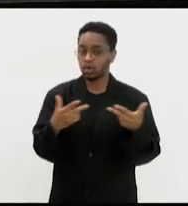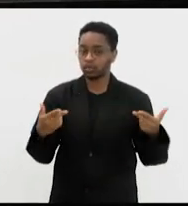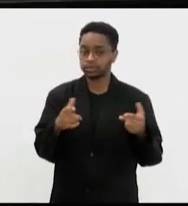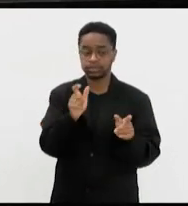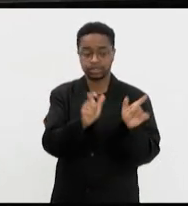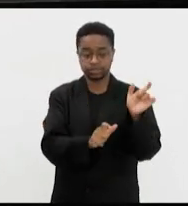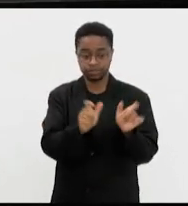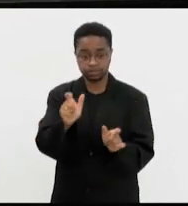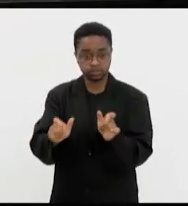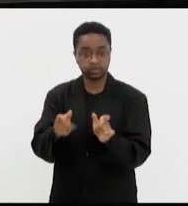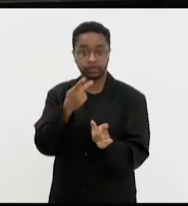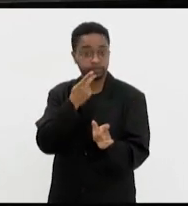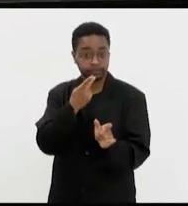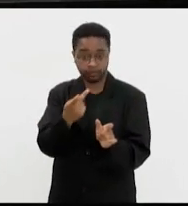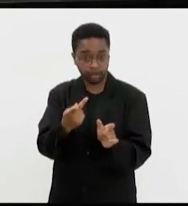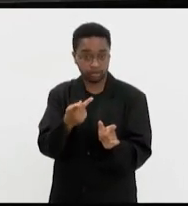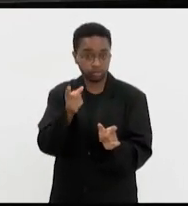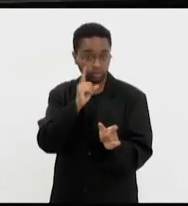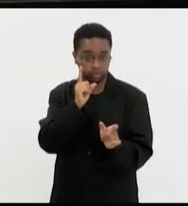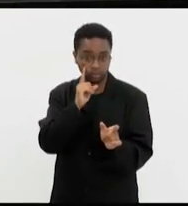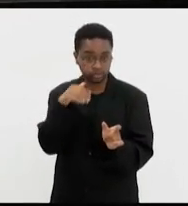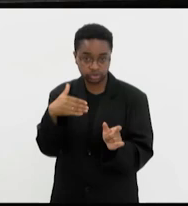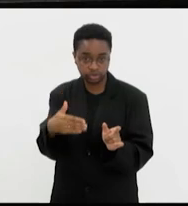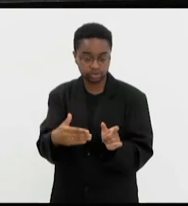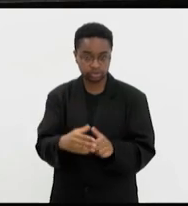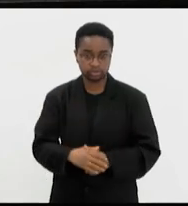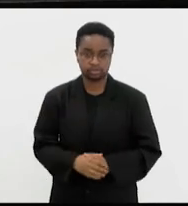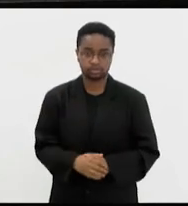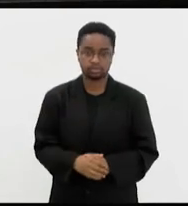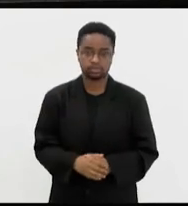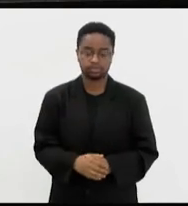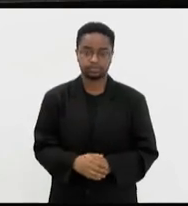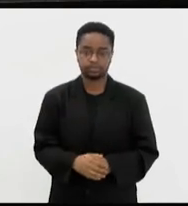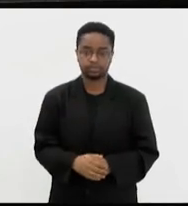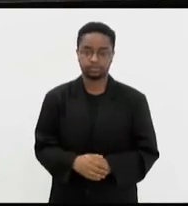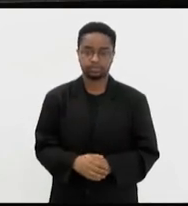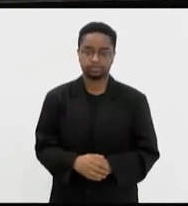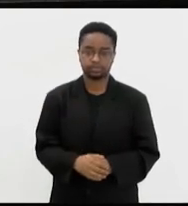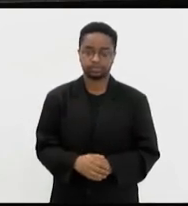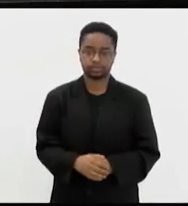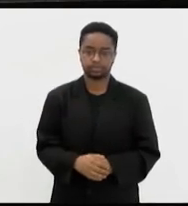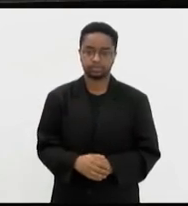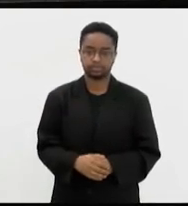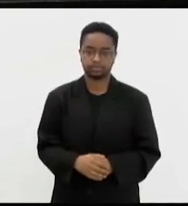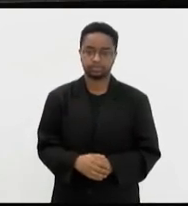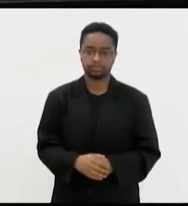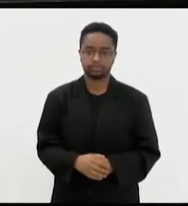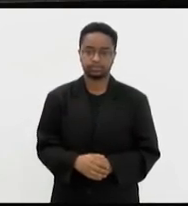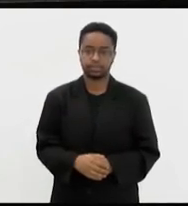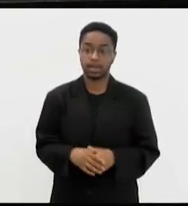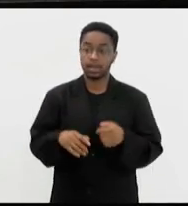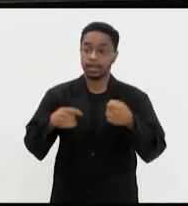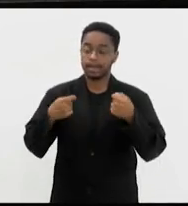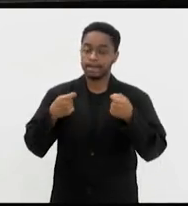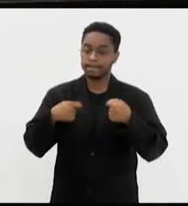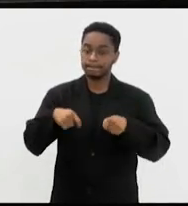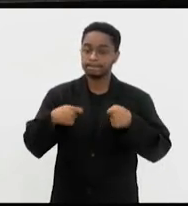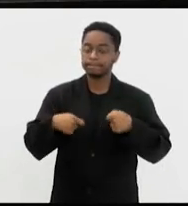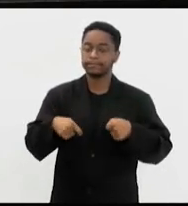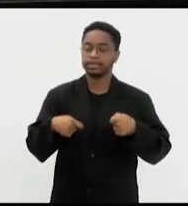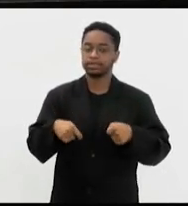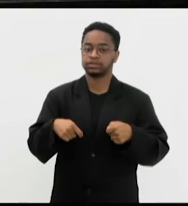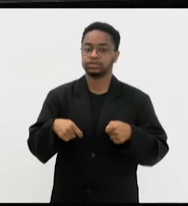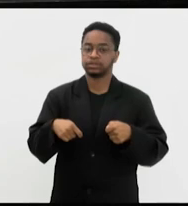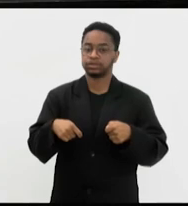as pessoas andam dizendo no seu dia a dia é preciso acabar com